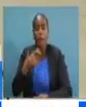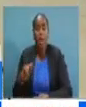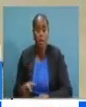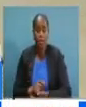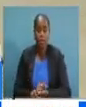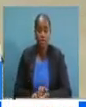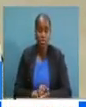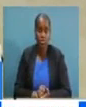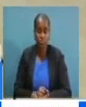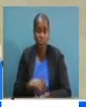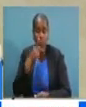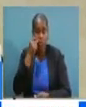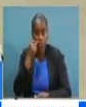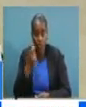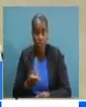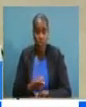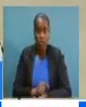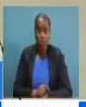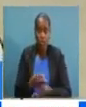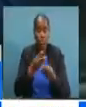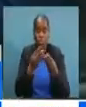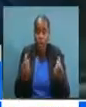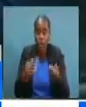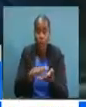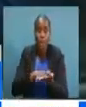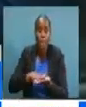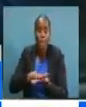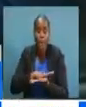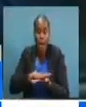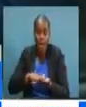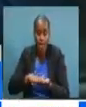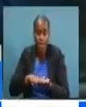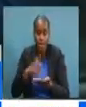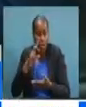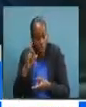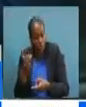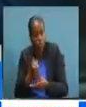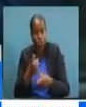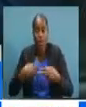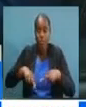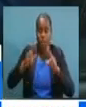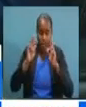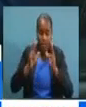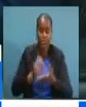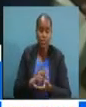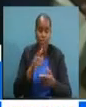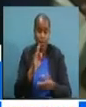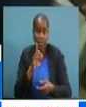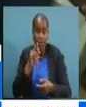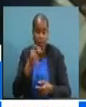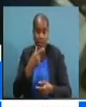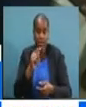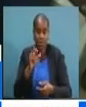palavra enquanto dom do homem e instrumento basilar na busca da liberdade e da fraternidade,